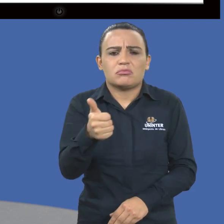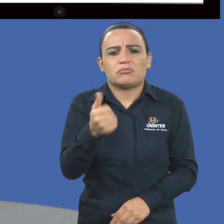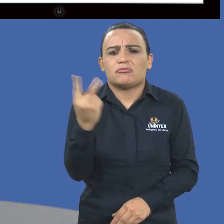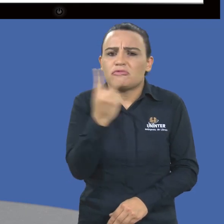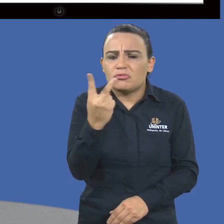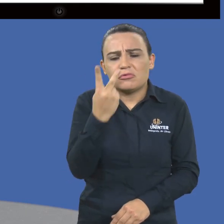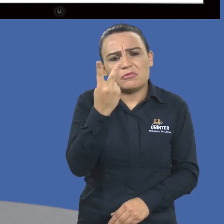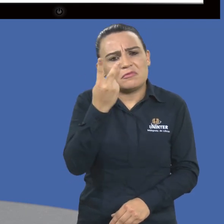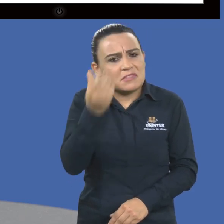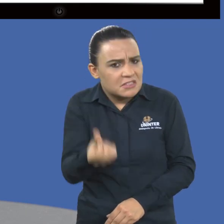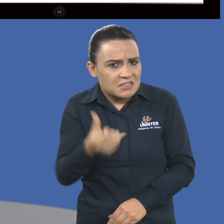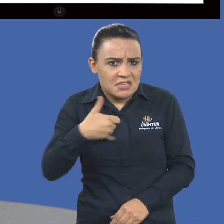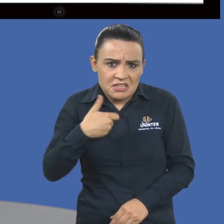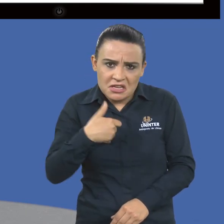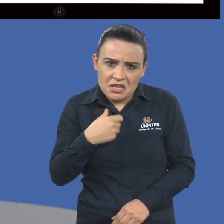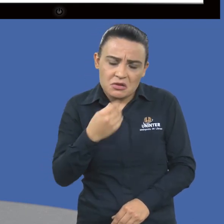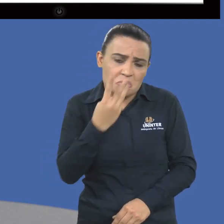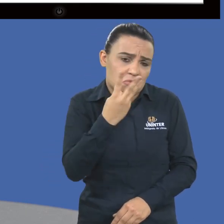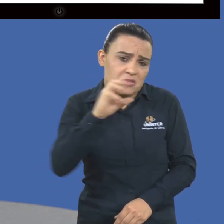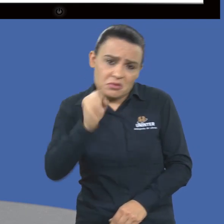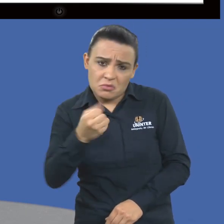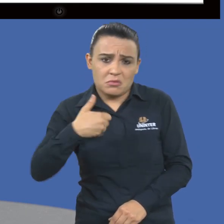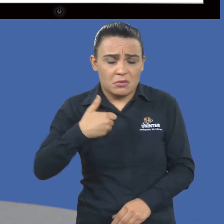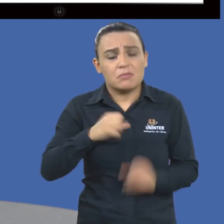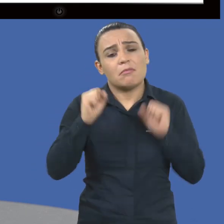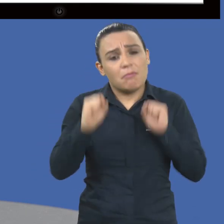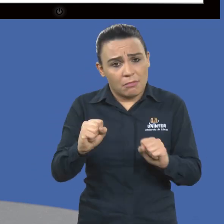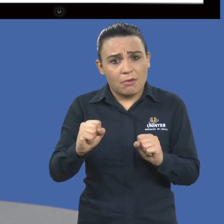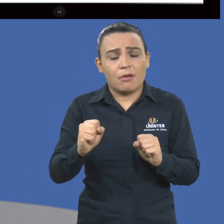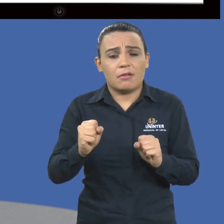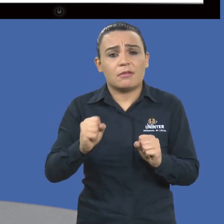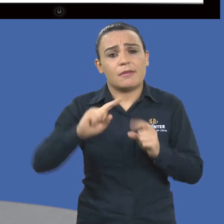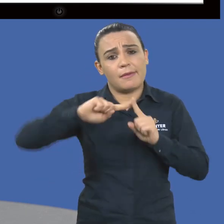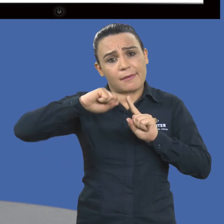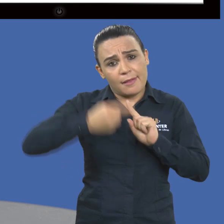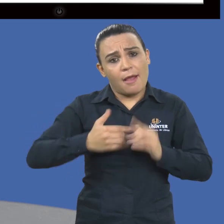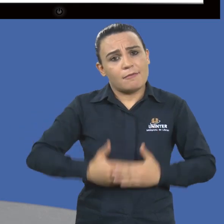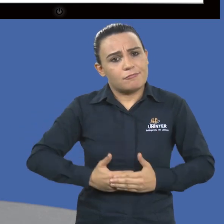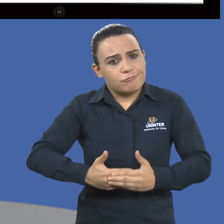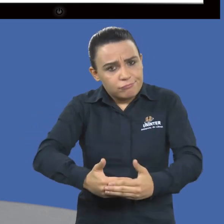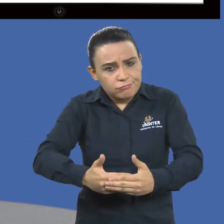ela tem risco de ter um nenenzinho com síndrome de Down.